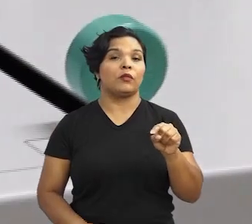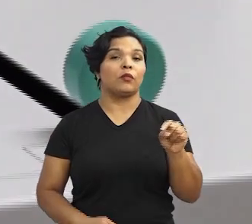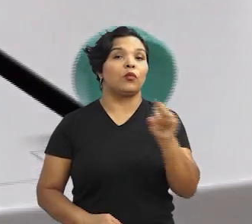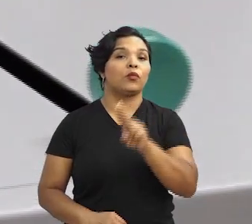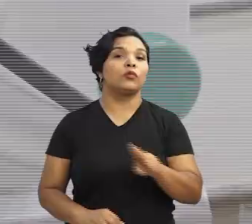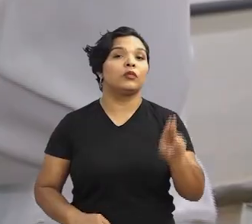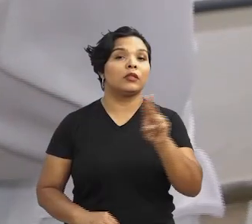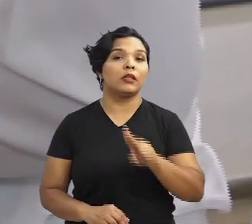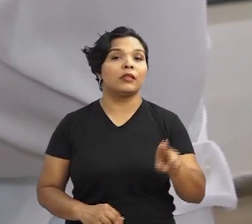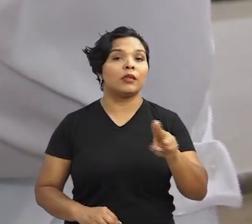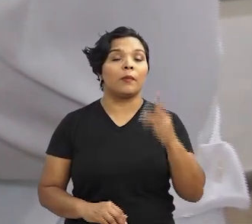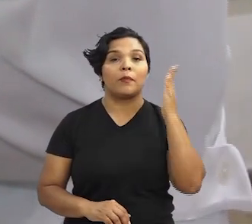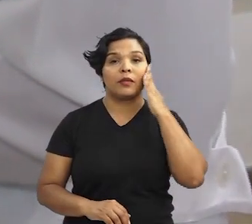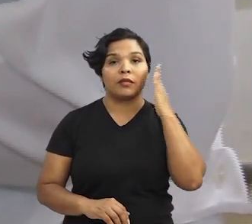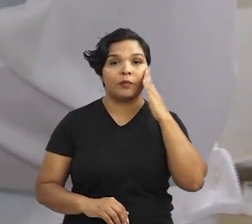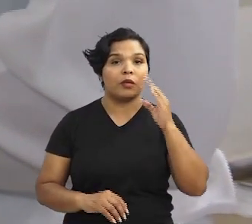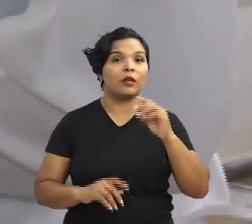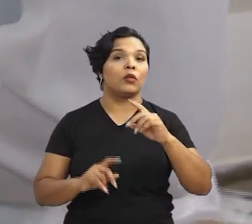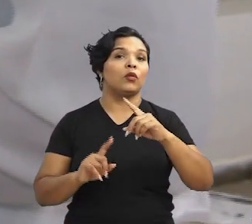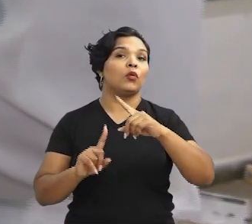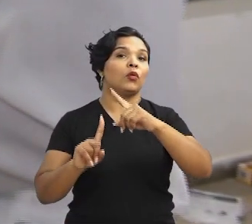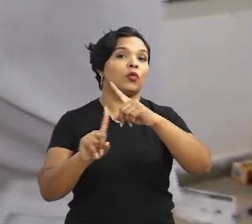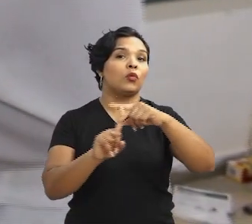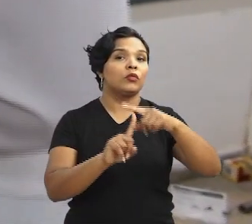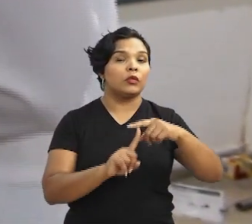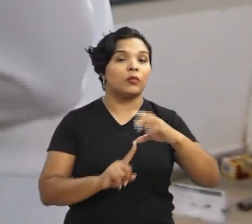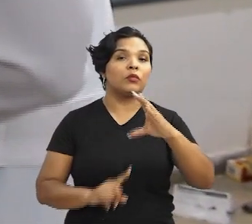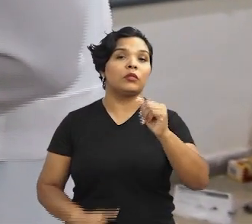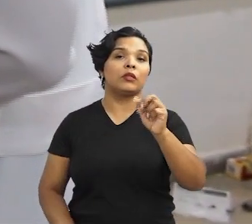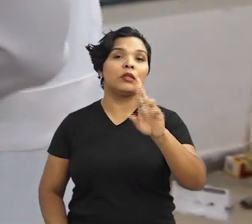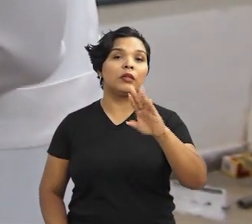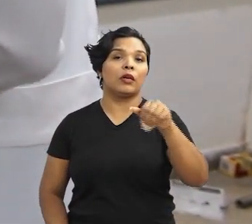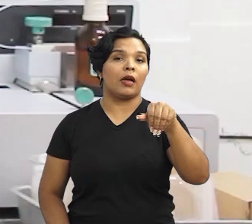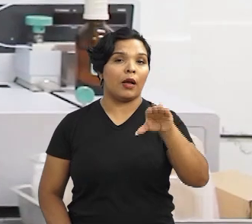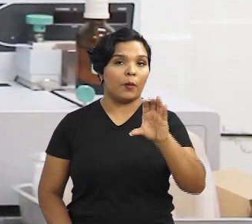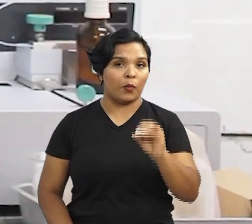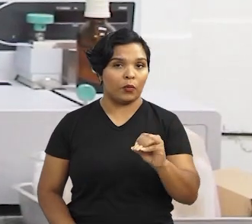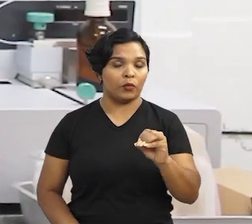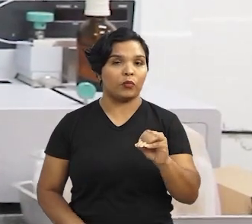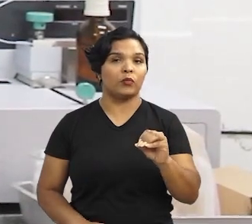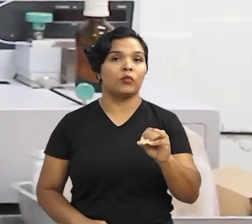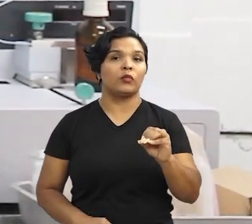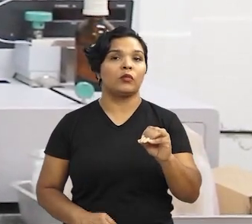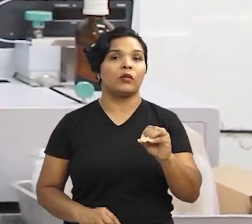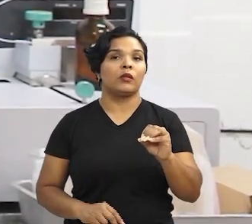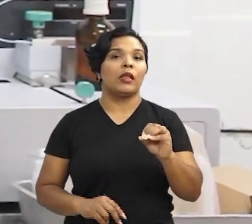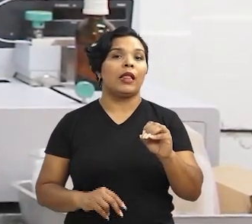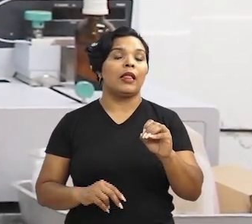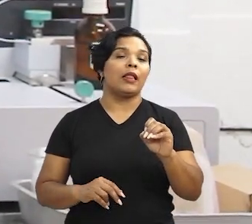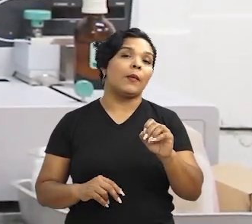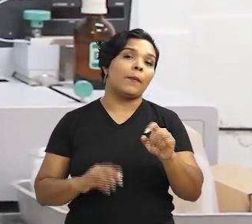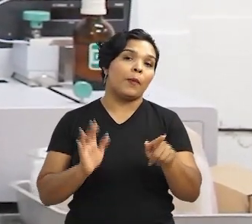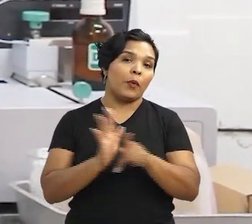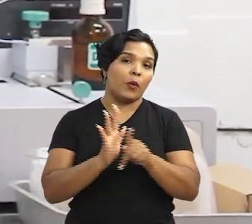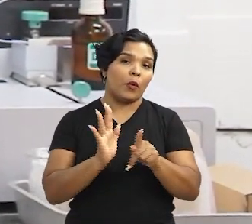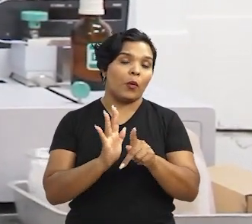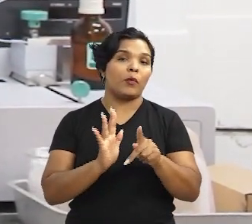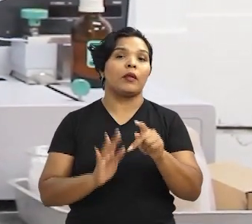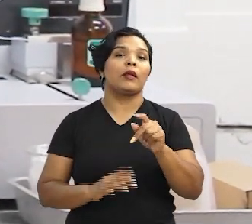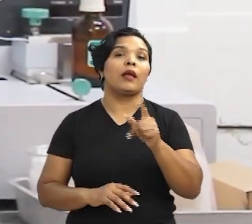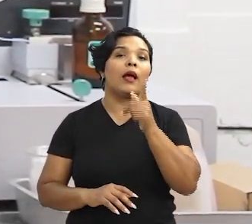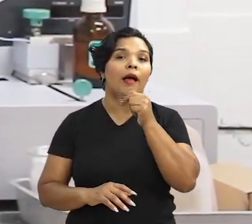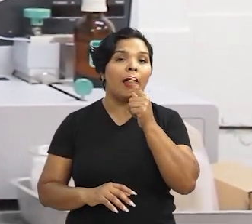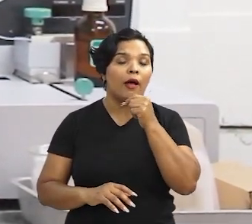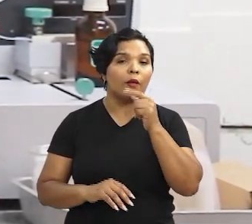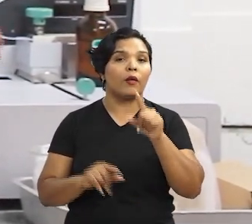ele serve para fazer amostras, determinar carbono, tanto em amostras líquidas quanto em amostras sólidas. Então aqui a gente determina amostras líquidas e